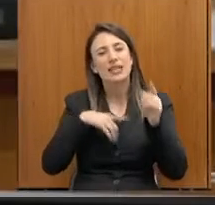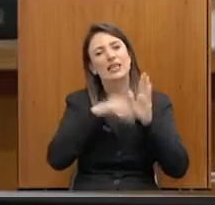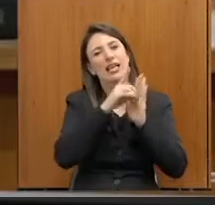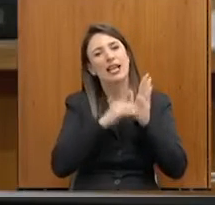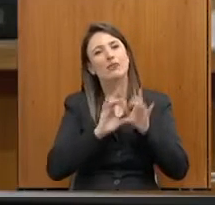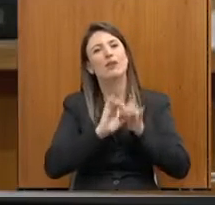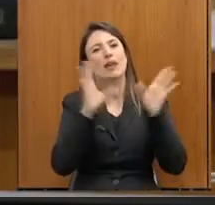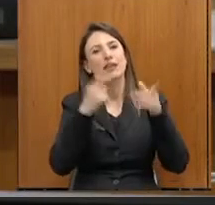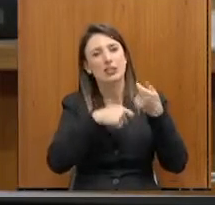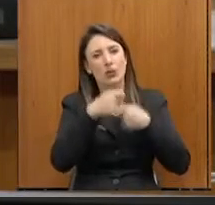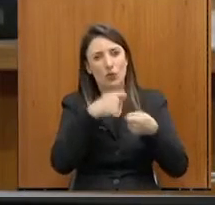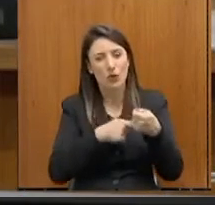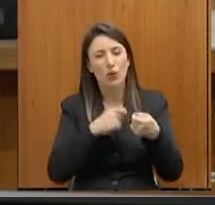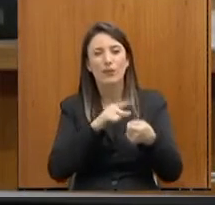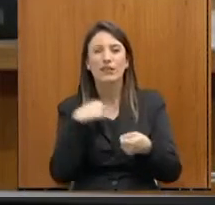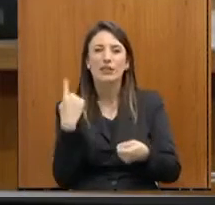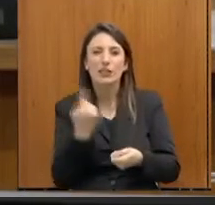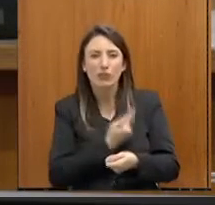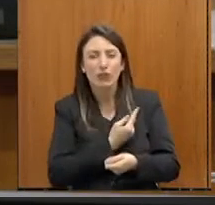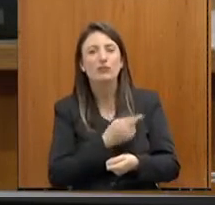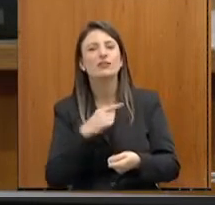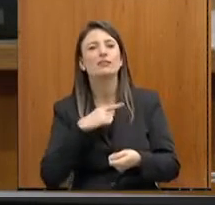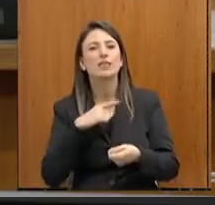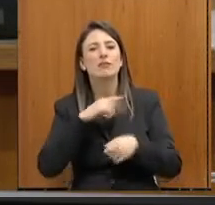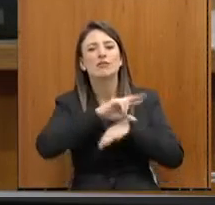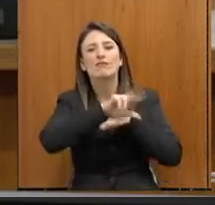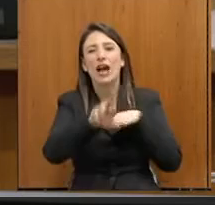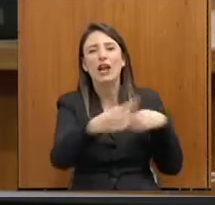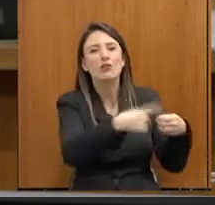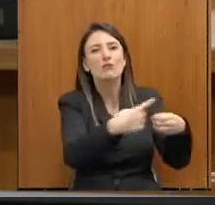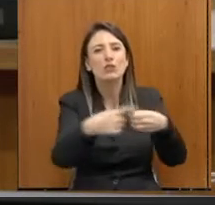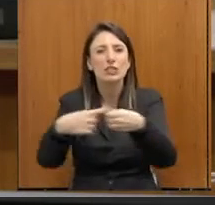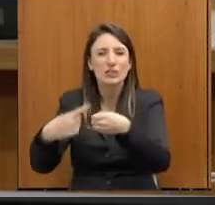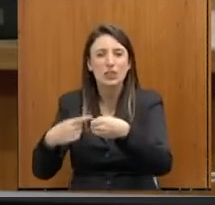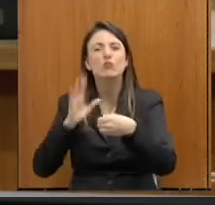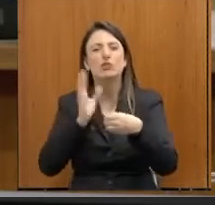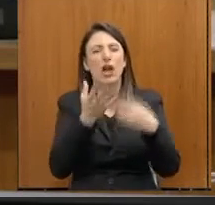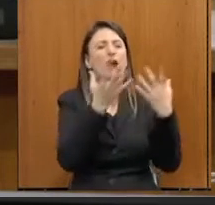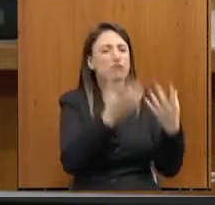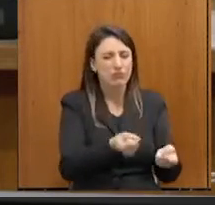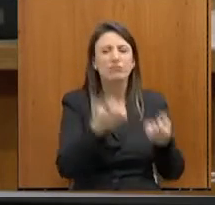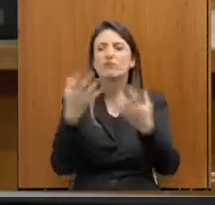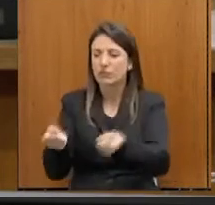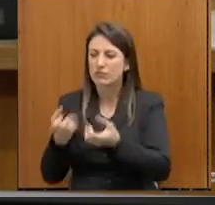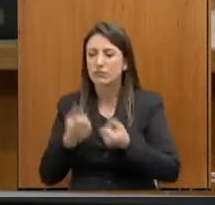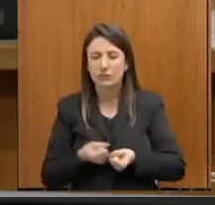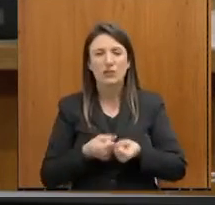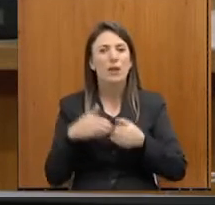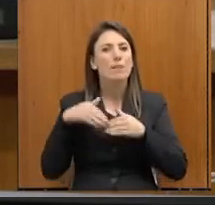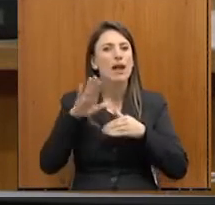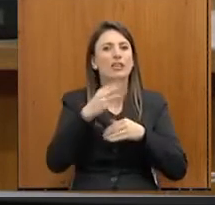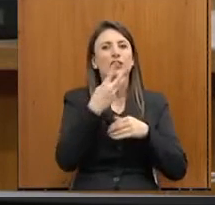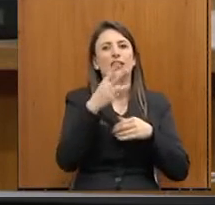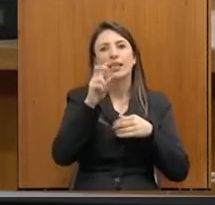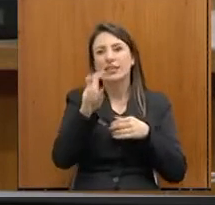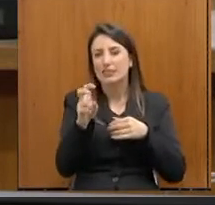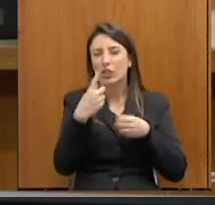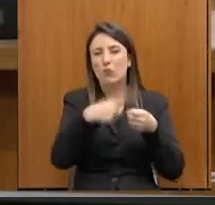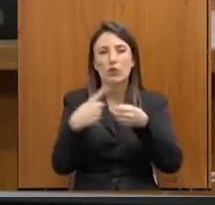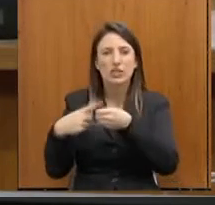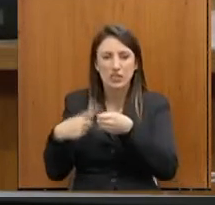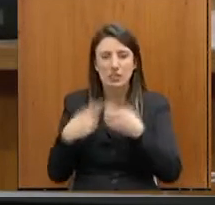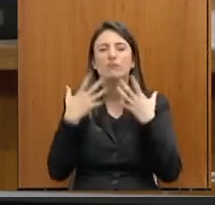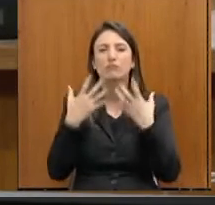em que nós estamos com vários municípios já de lindo são mais de 35 municípios de